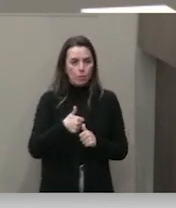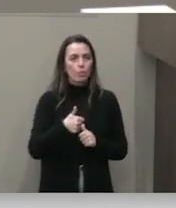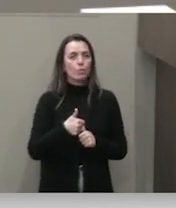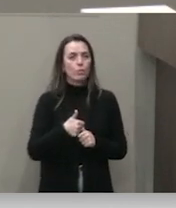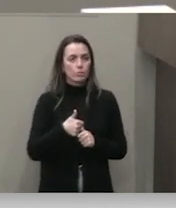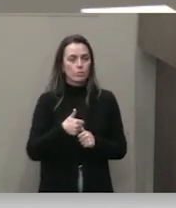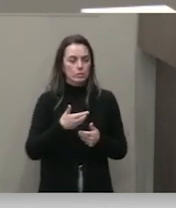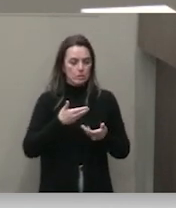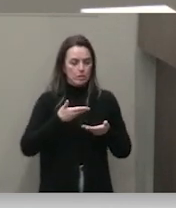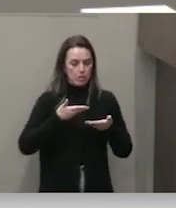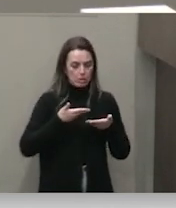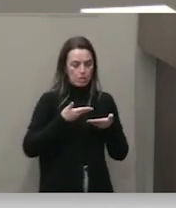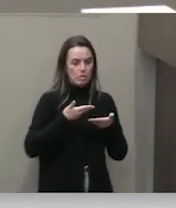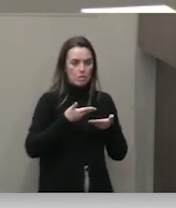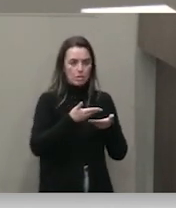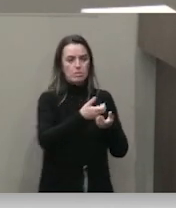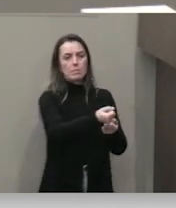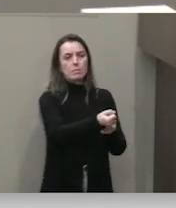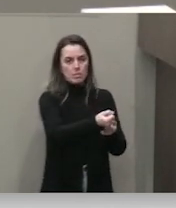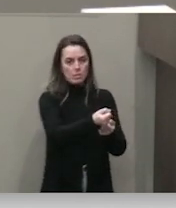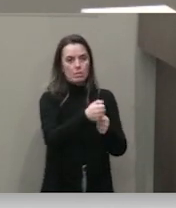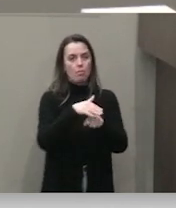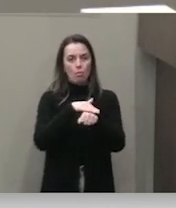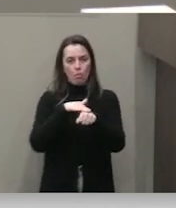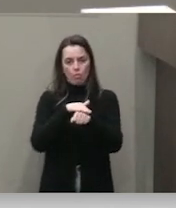do assunto atinente ao meu filho, ao meu neto.